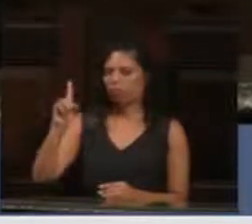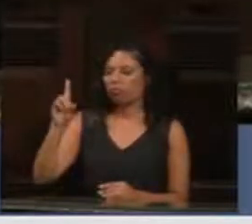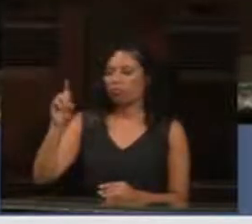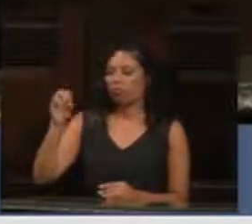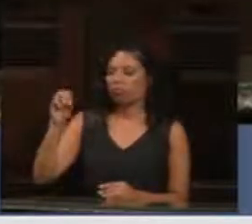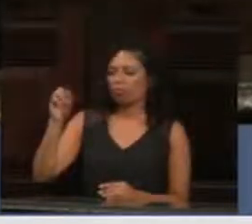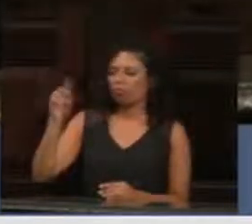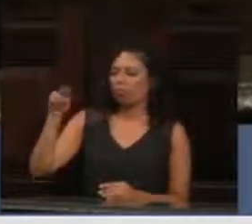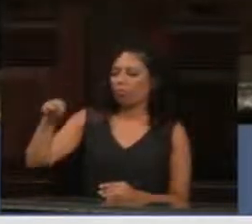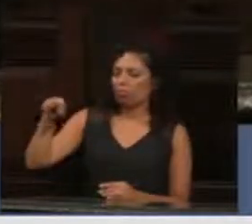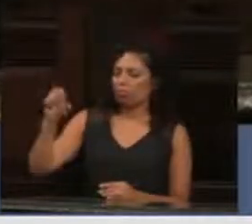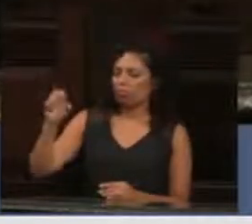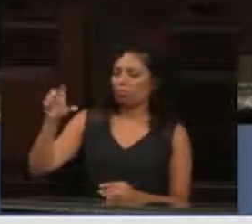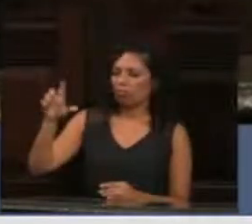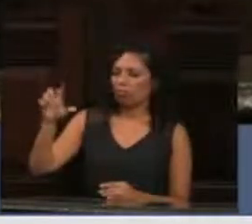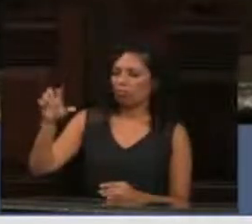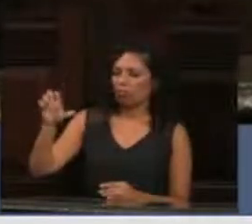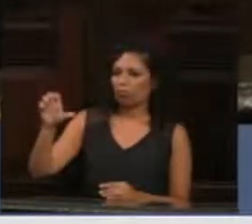Dornelles